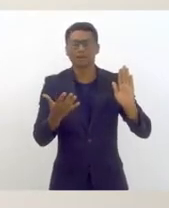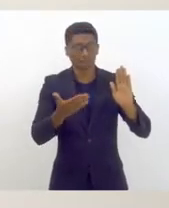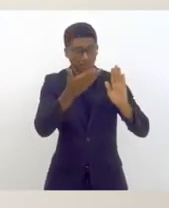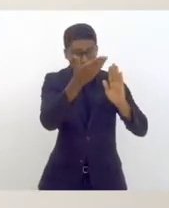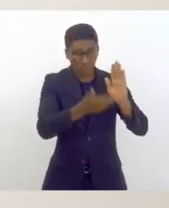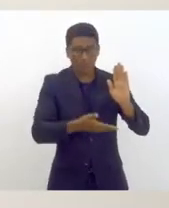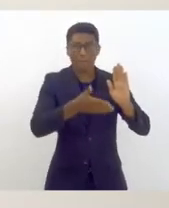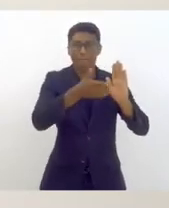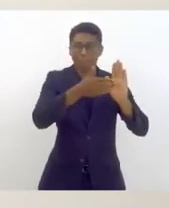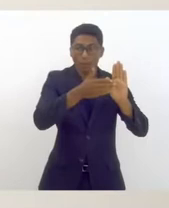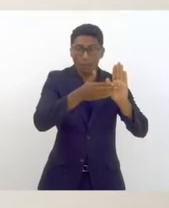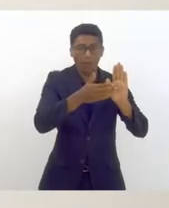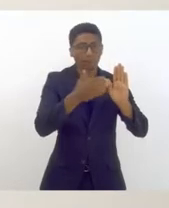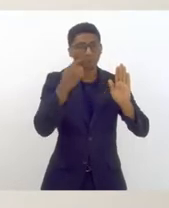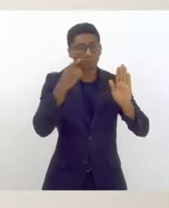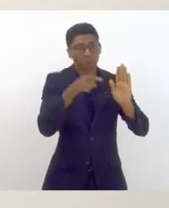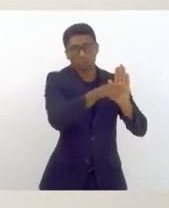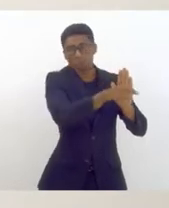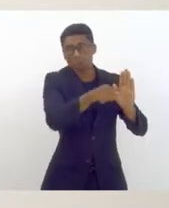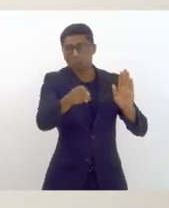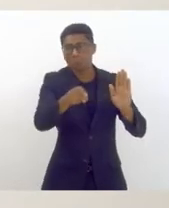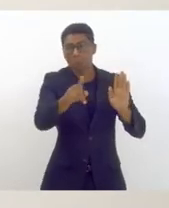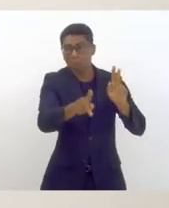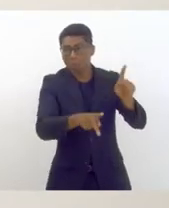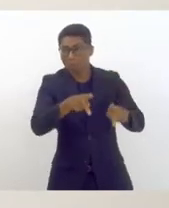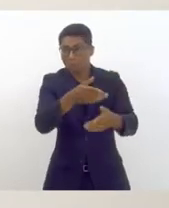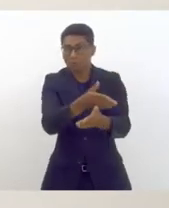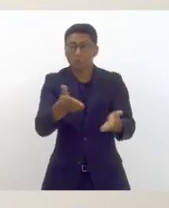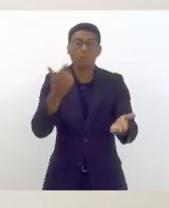tivéssemos apoiamentos da população.